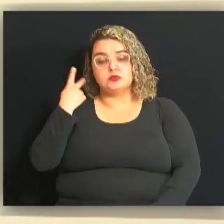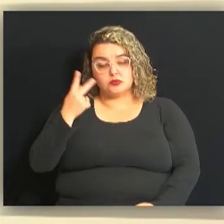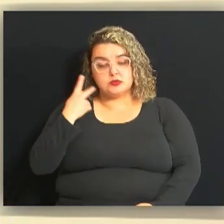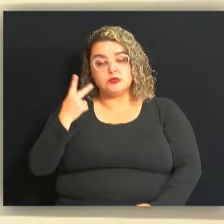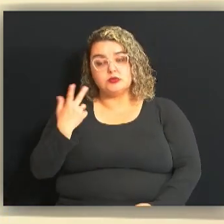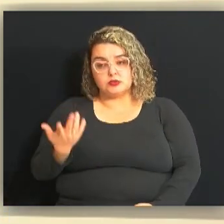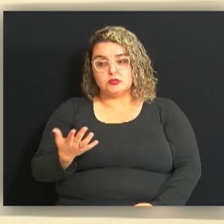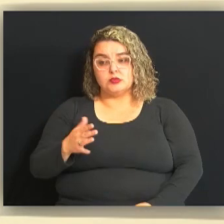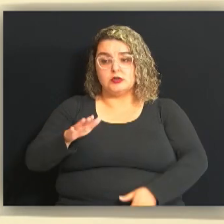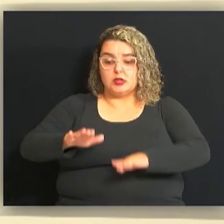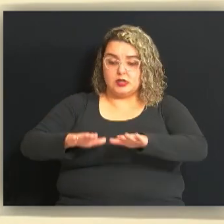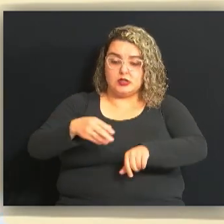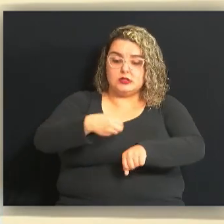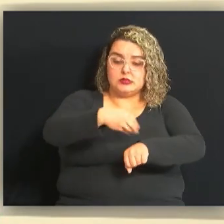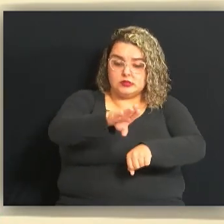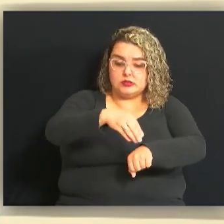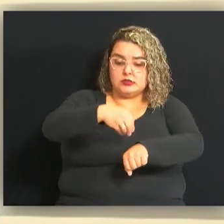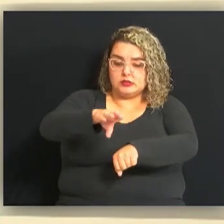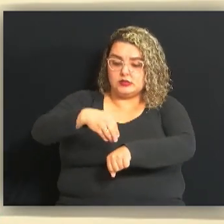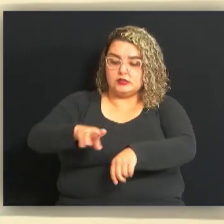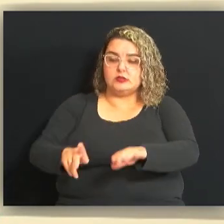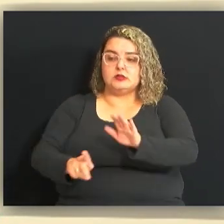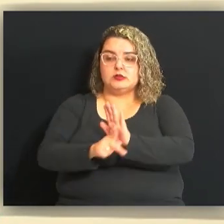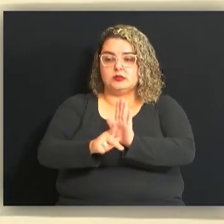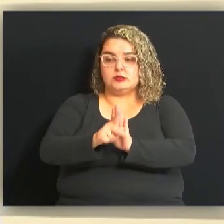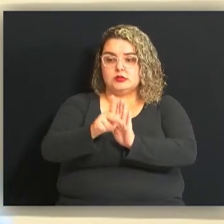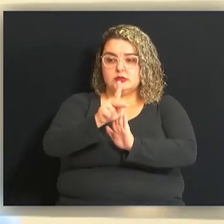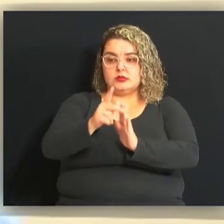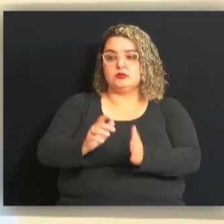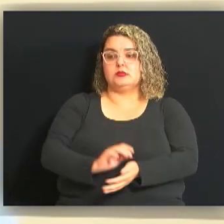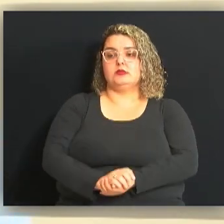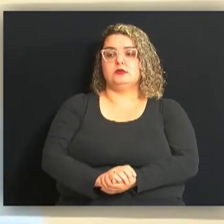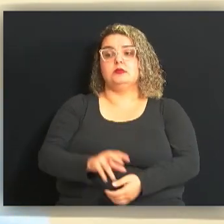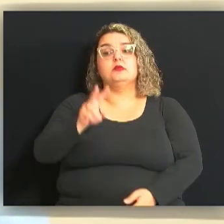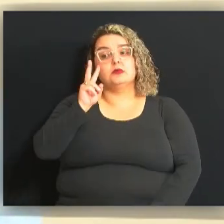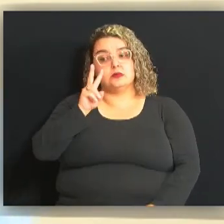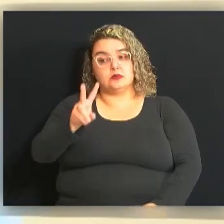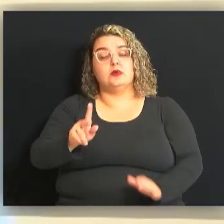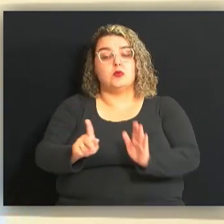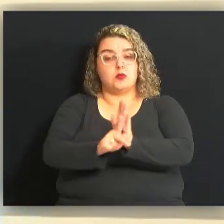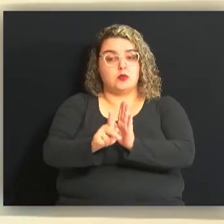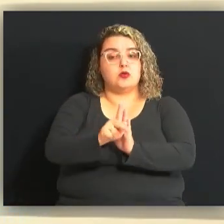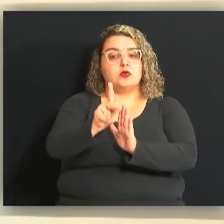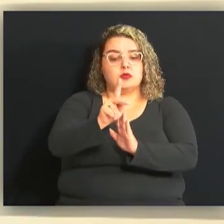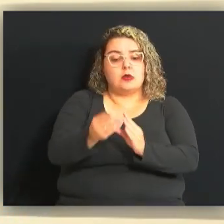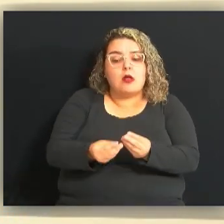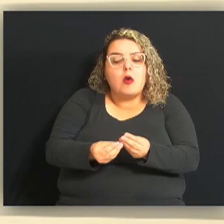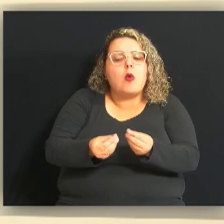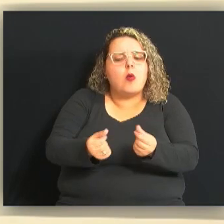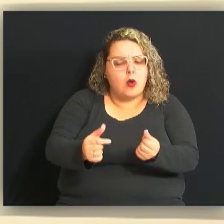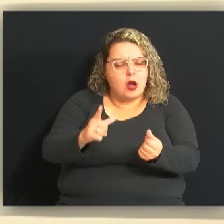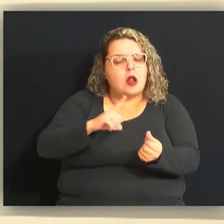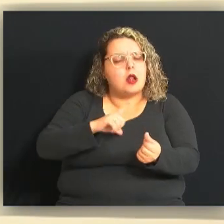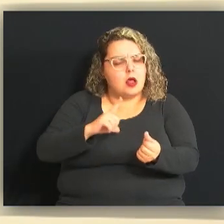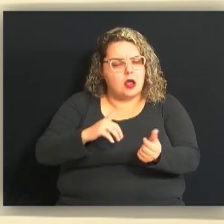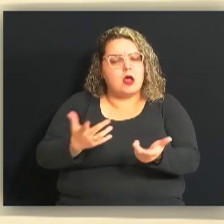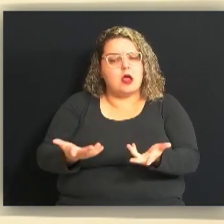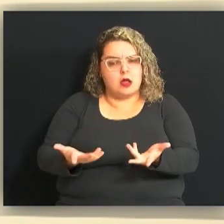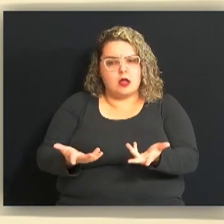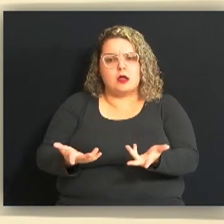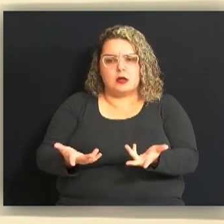muitas vezes indicam alguns projetos, eu tenho visto que os projetos eles têm qualidade naquilo que